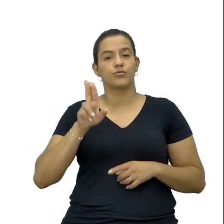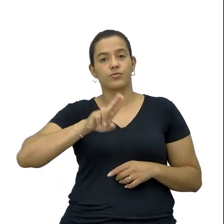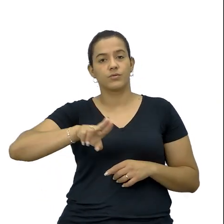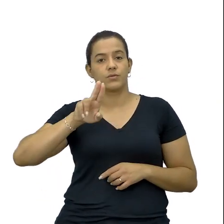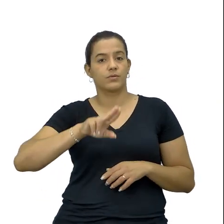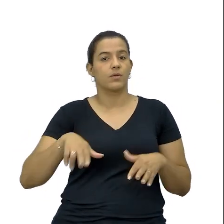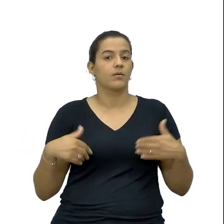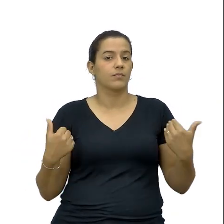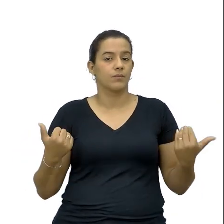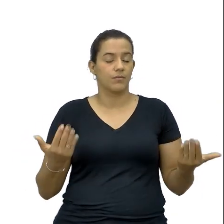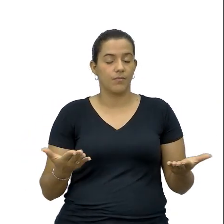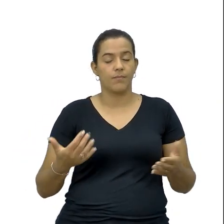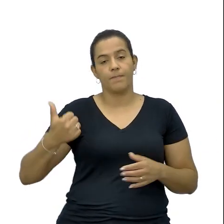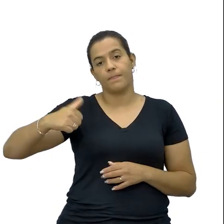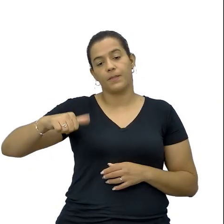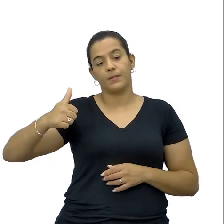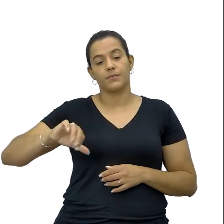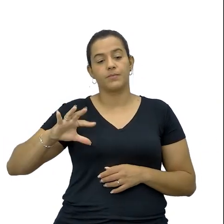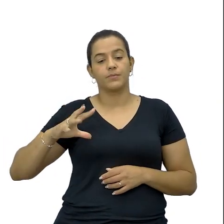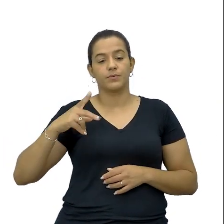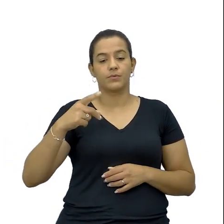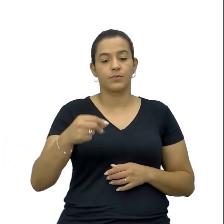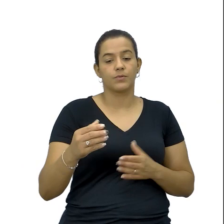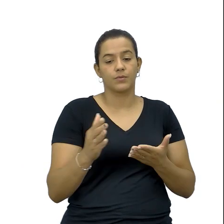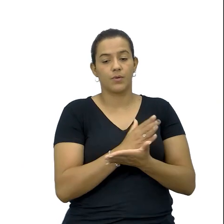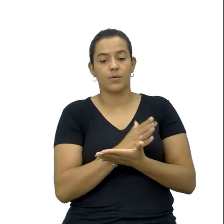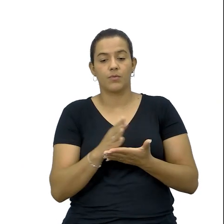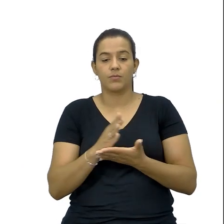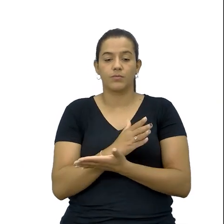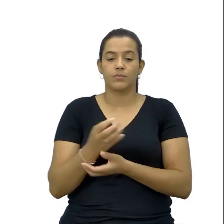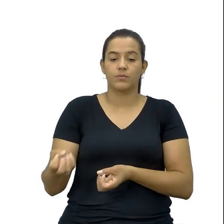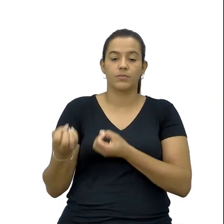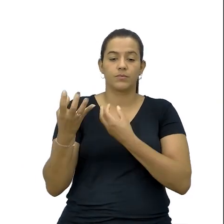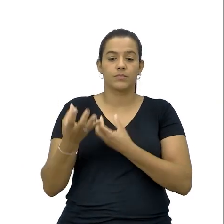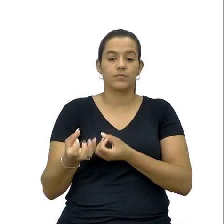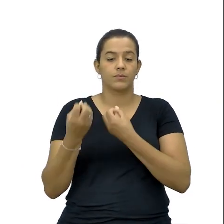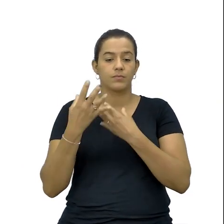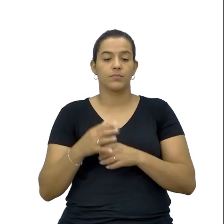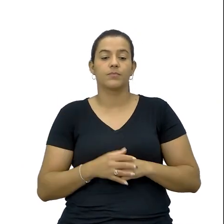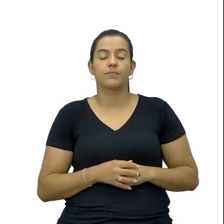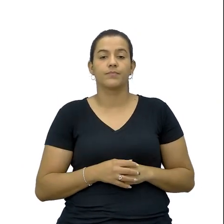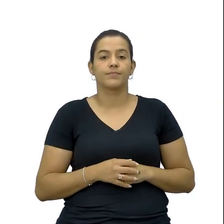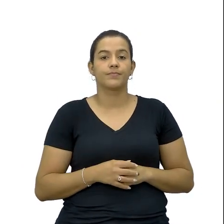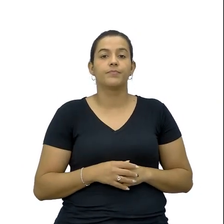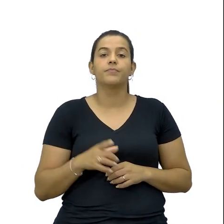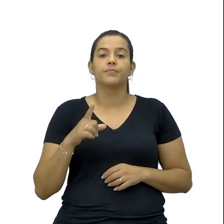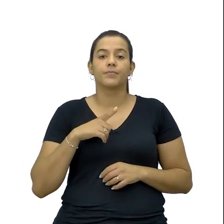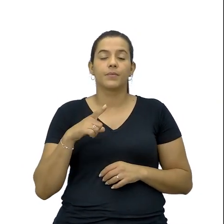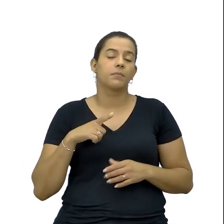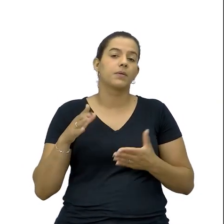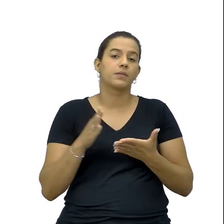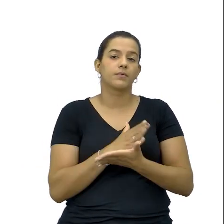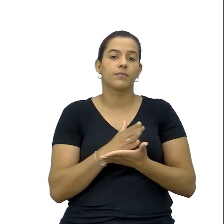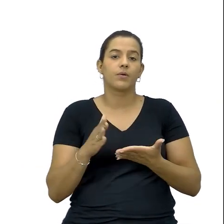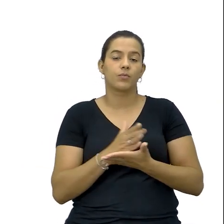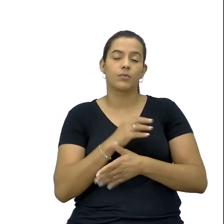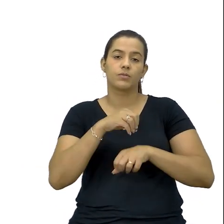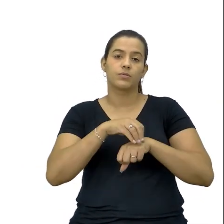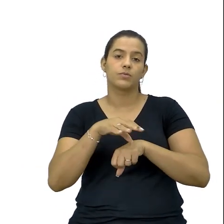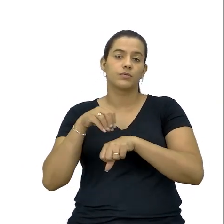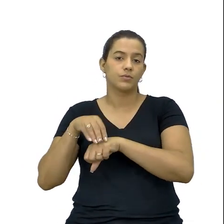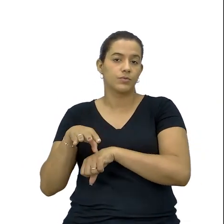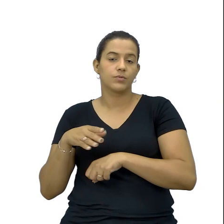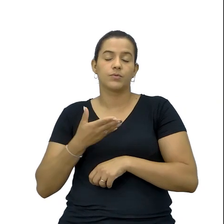utilizar. Analisamos muito brevemente alguns dados que tinha dentro da plataforma e a gente fez aí algumas